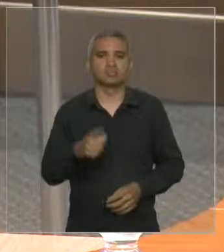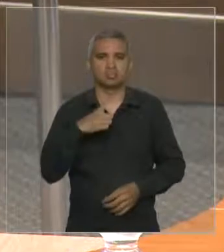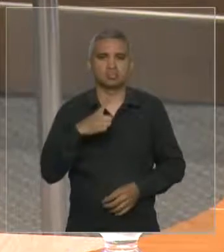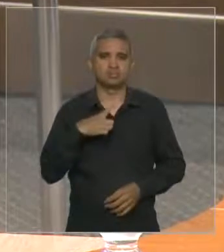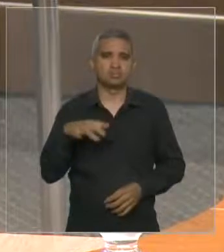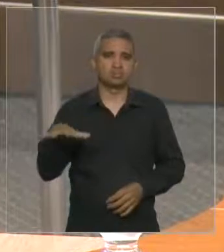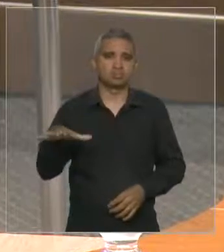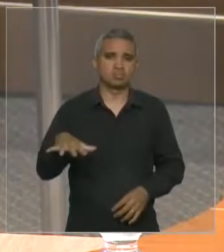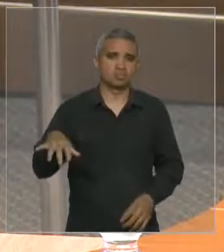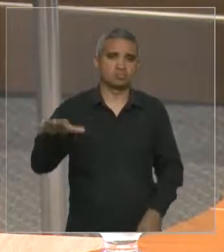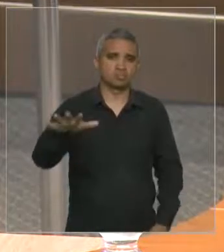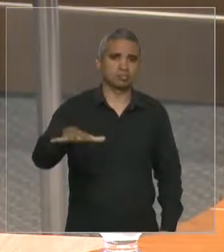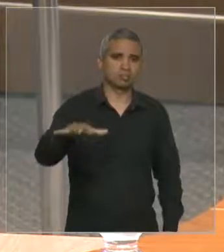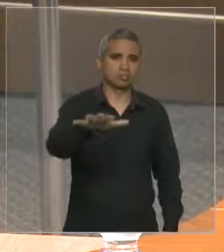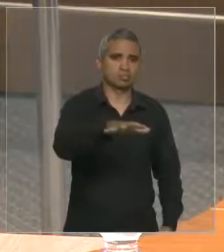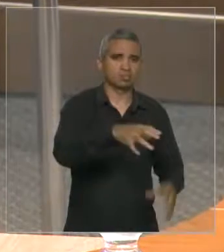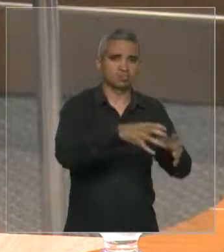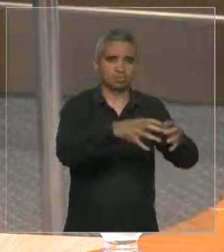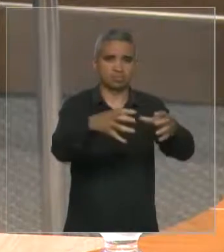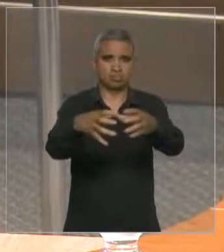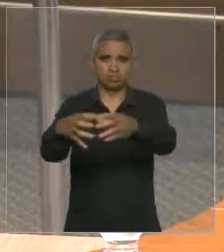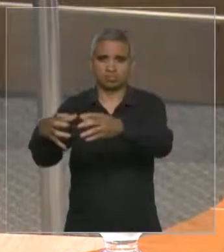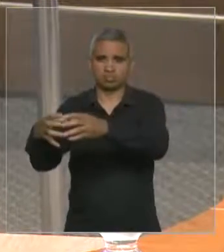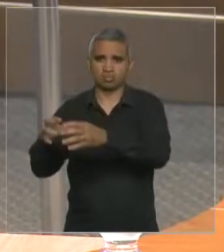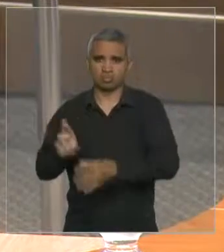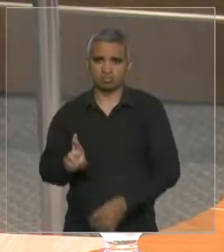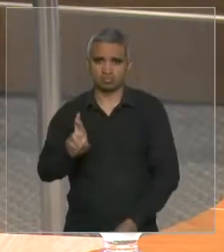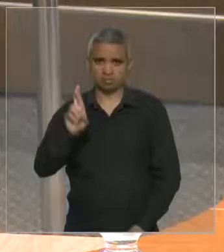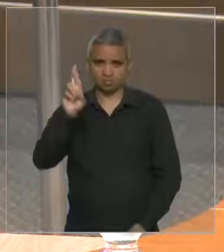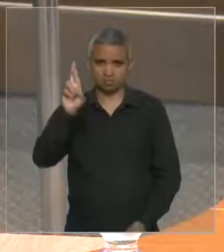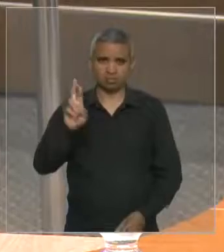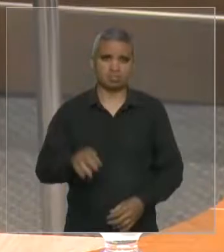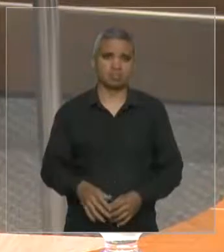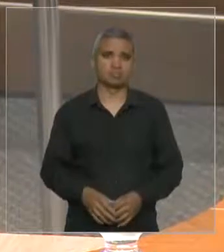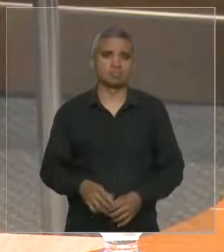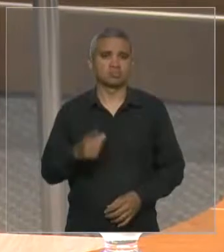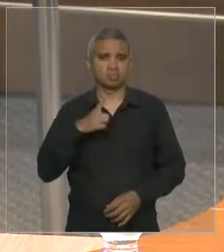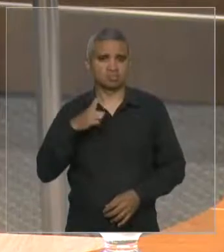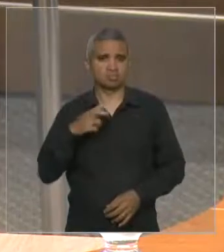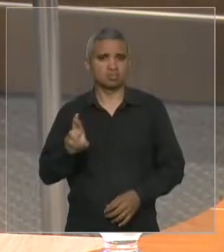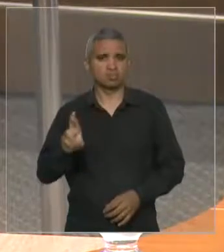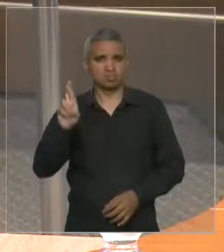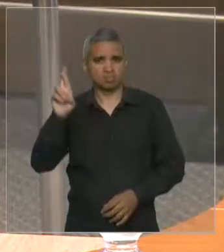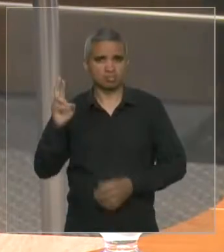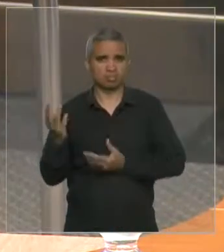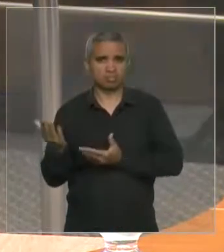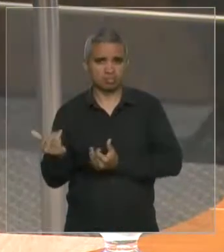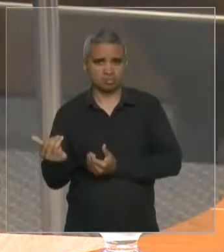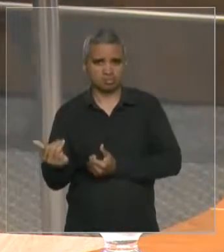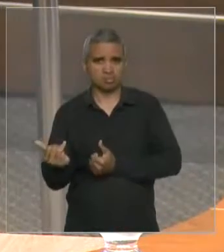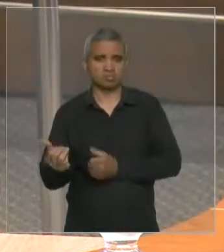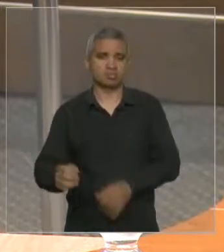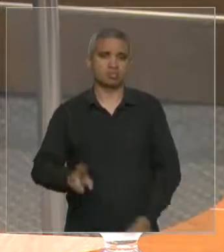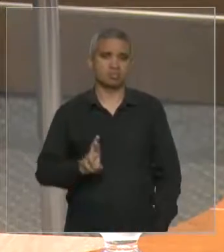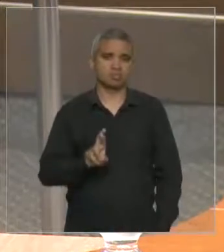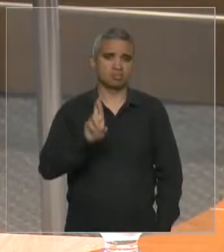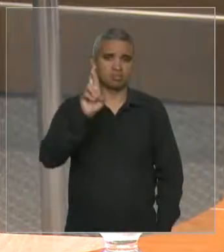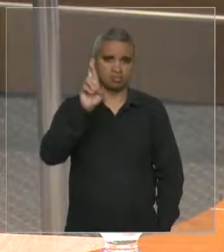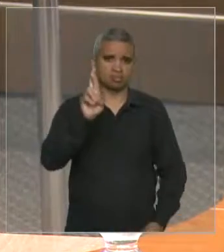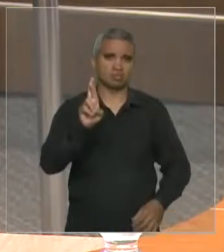representativos da sociedade, tanto representantes da juventude, do movimento sindical,